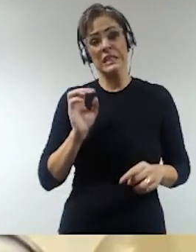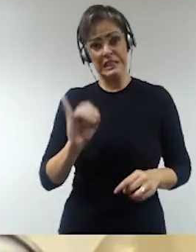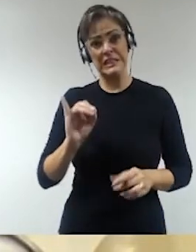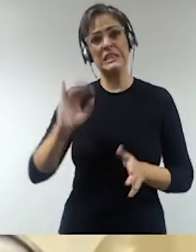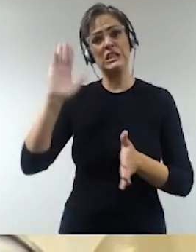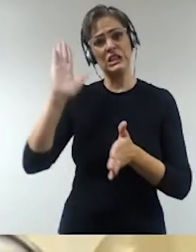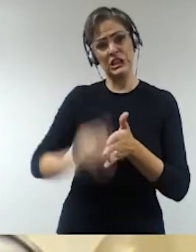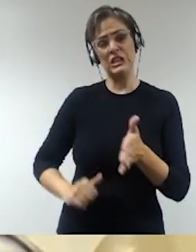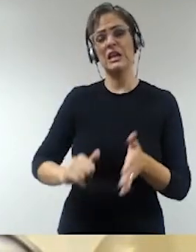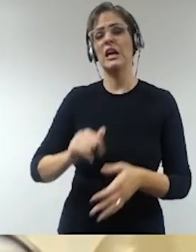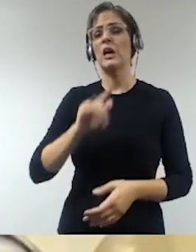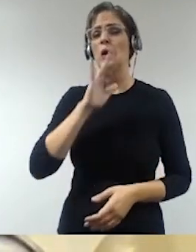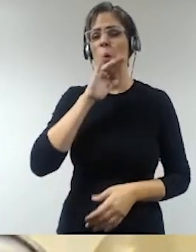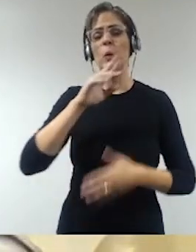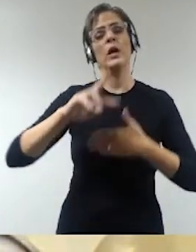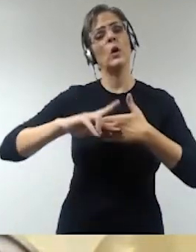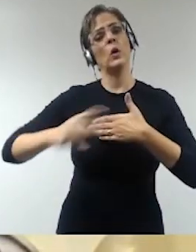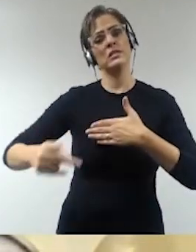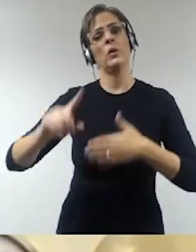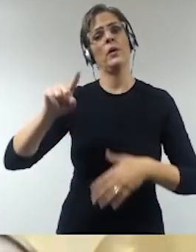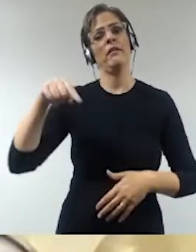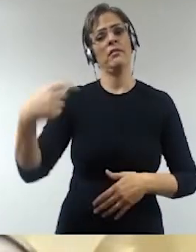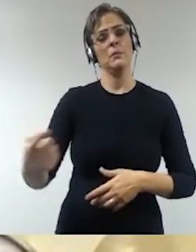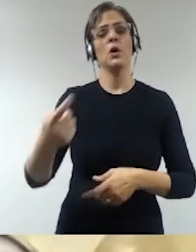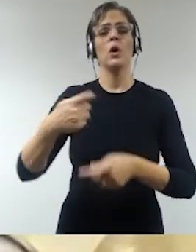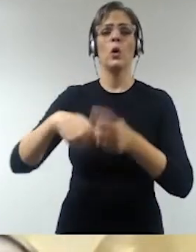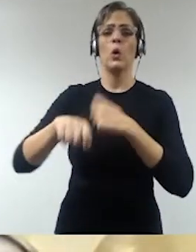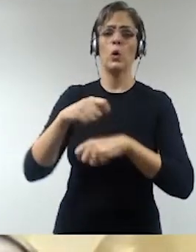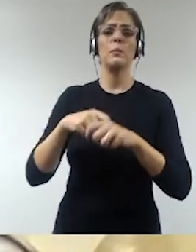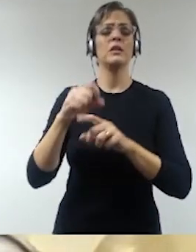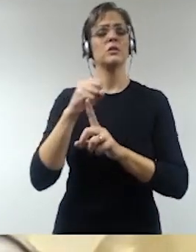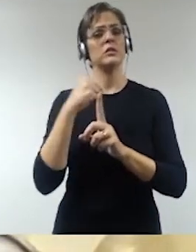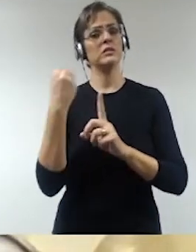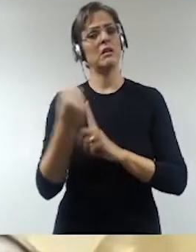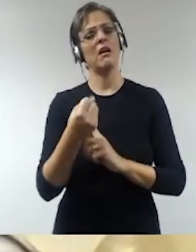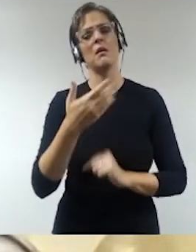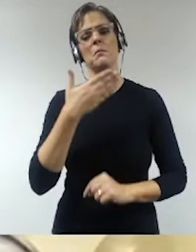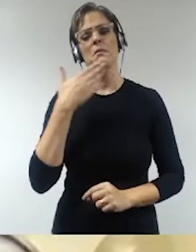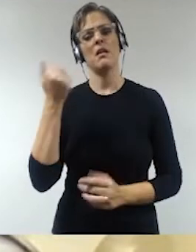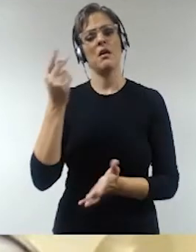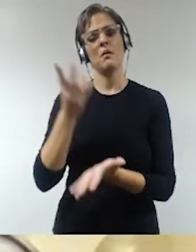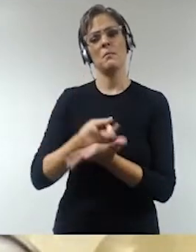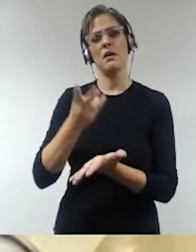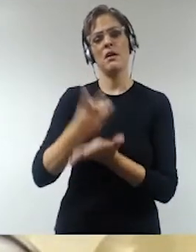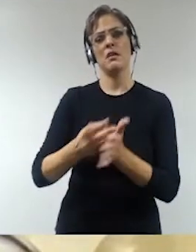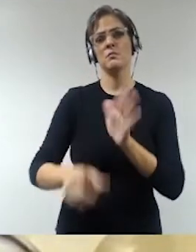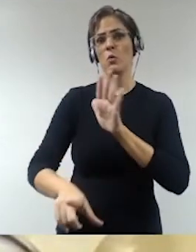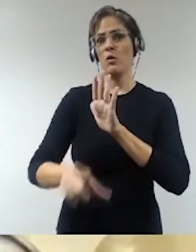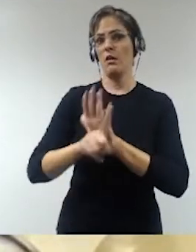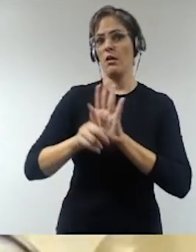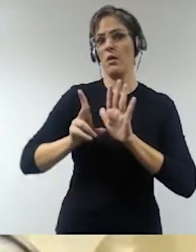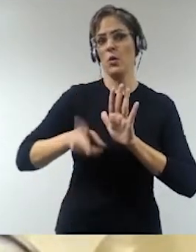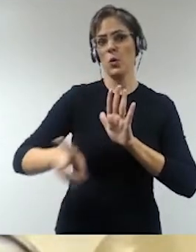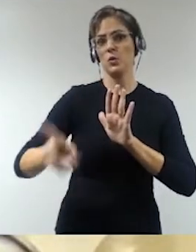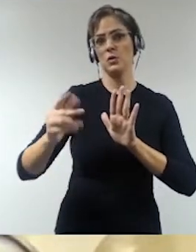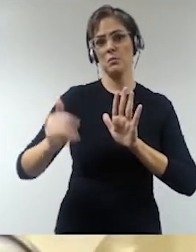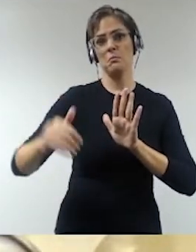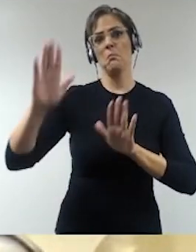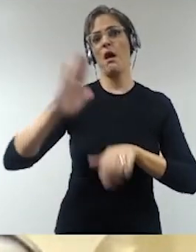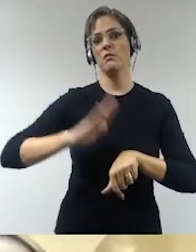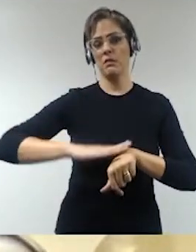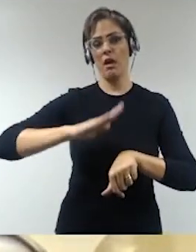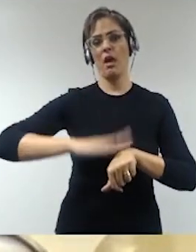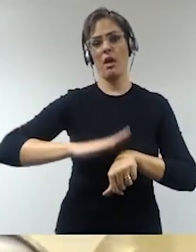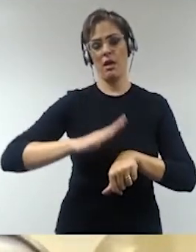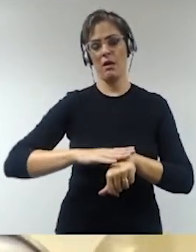graves consequências econômicas, sociais, que era necessário mantê-la no ordenamento jurídico por mais um